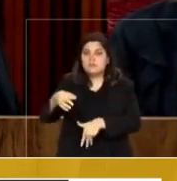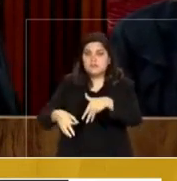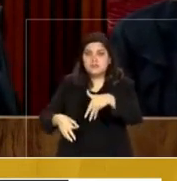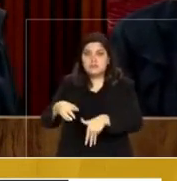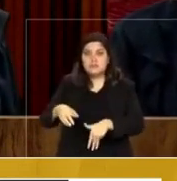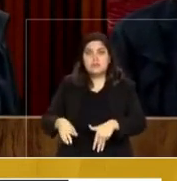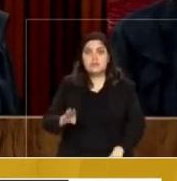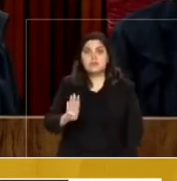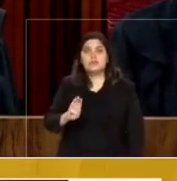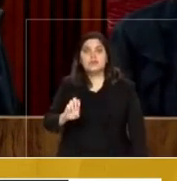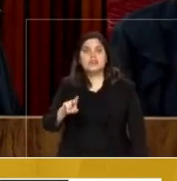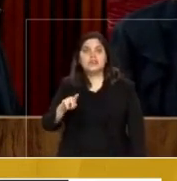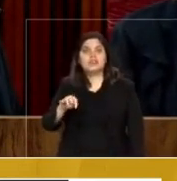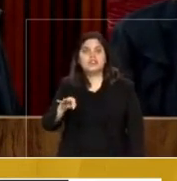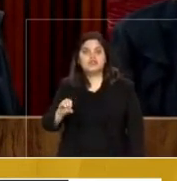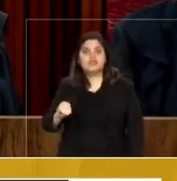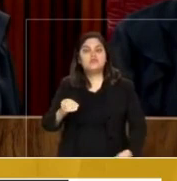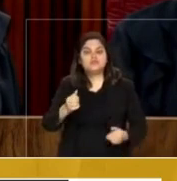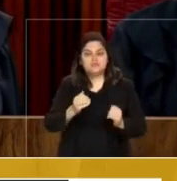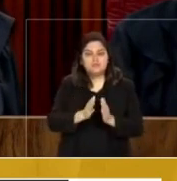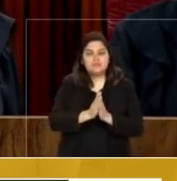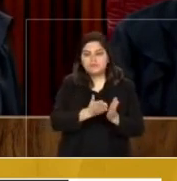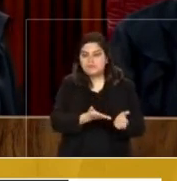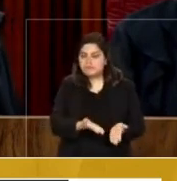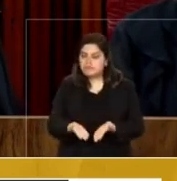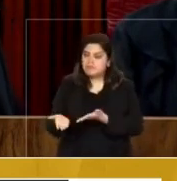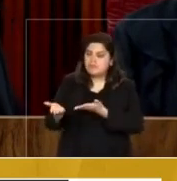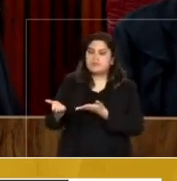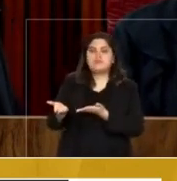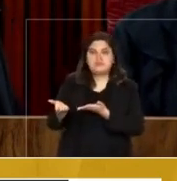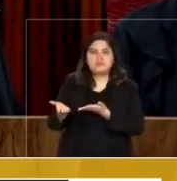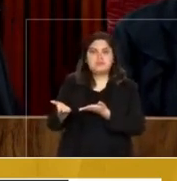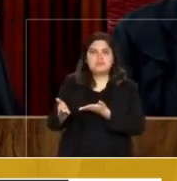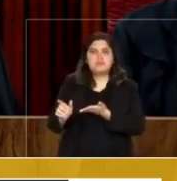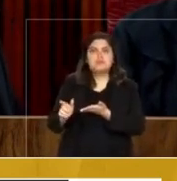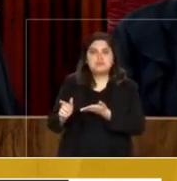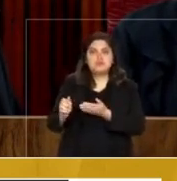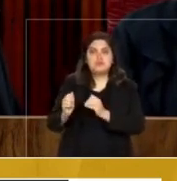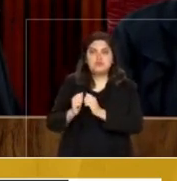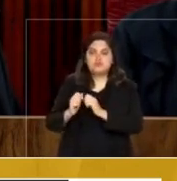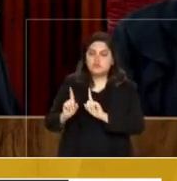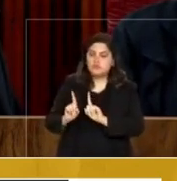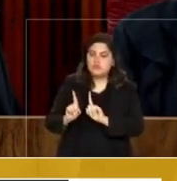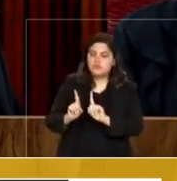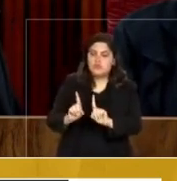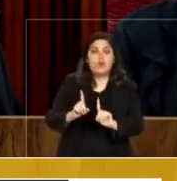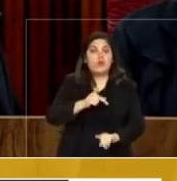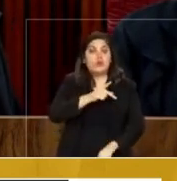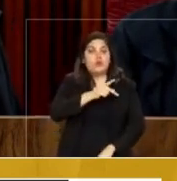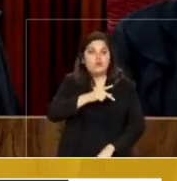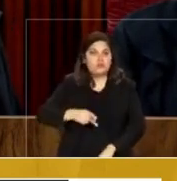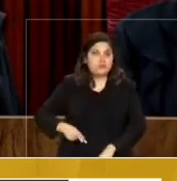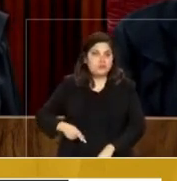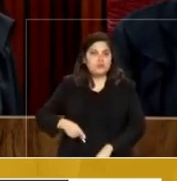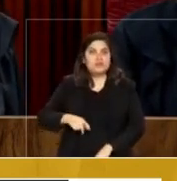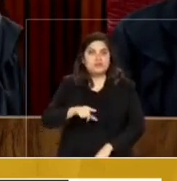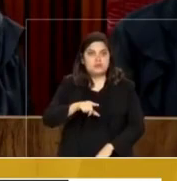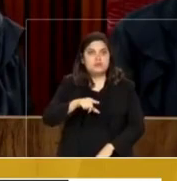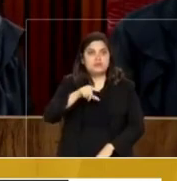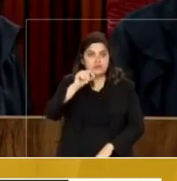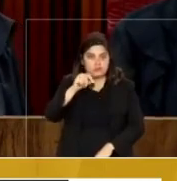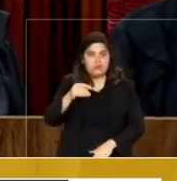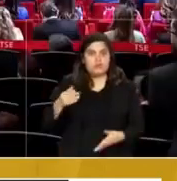nos livros, diz uma coisa e faz outra. Por que ele continua fazendo isso desde que ele